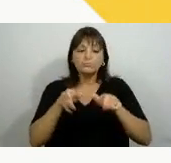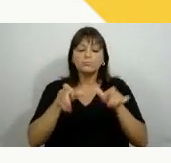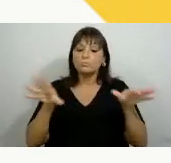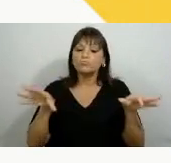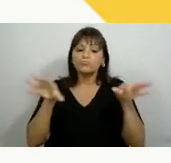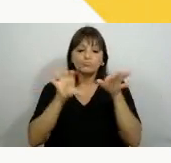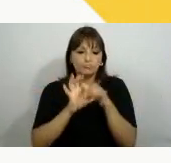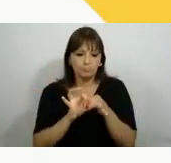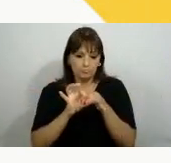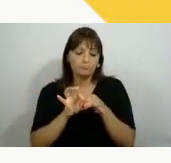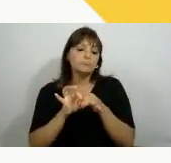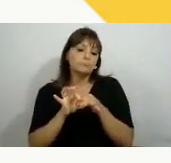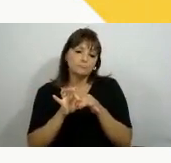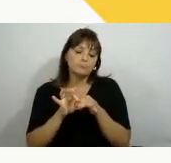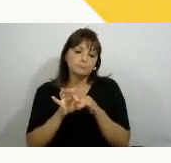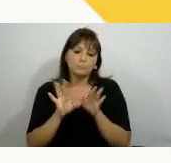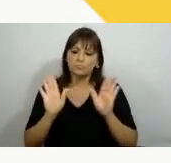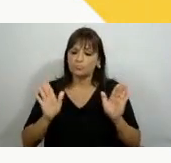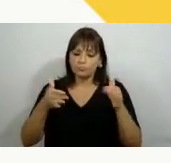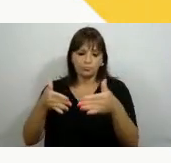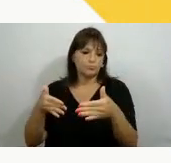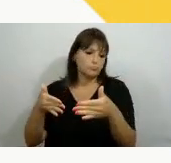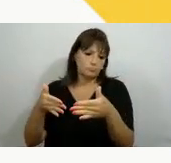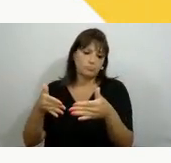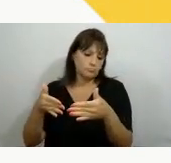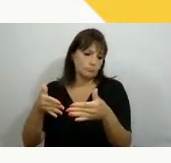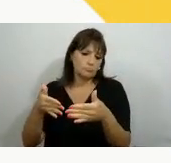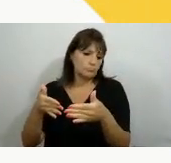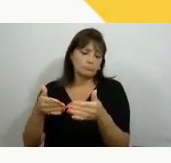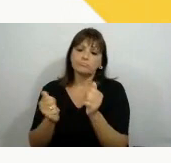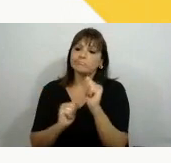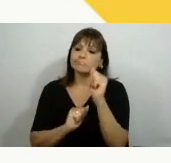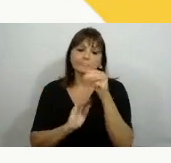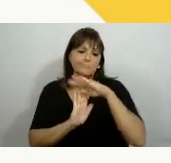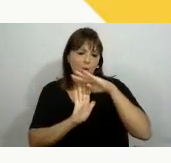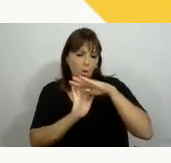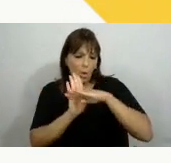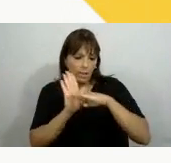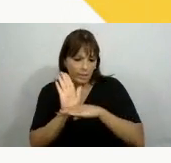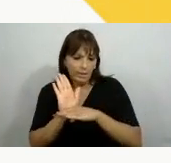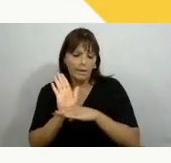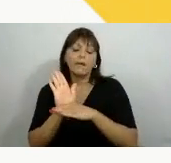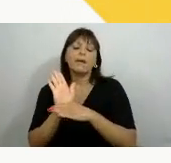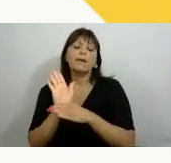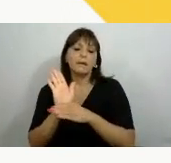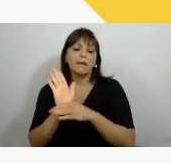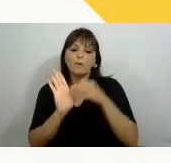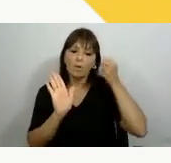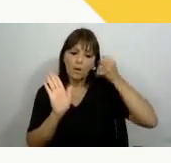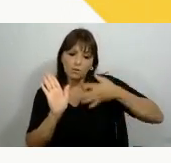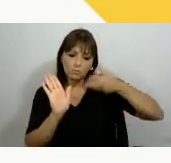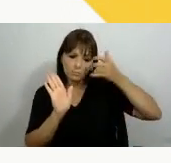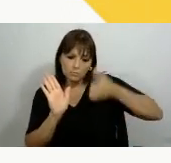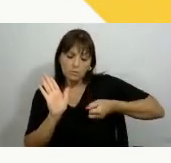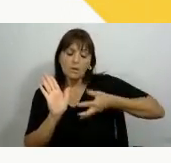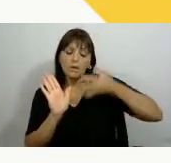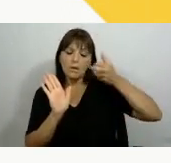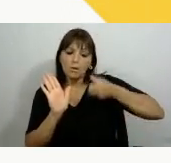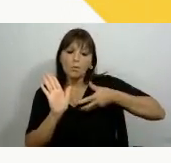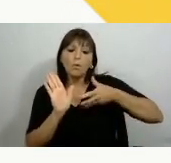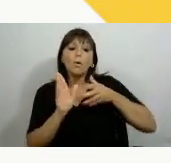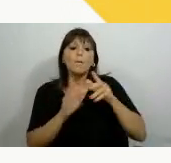fazer determinados roteiros com audiodescrição para determinados públicos.